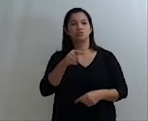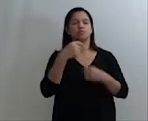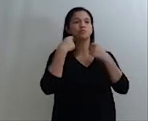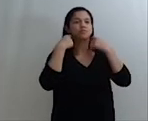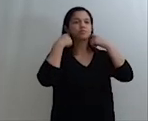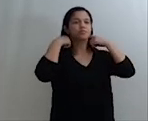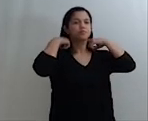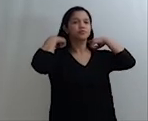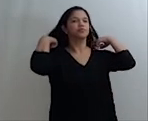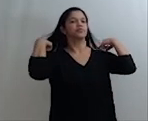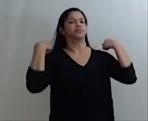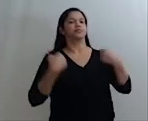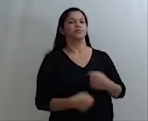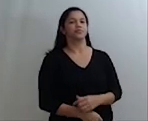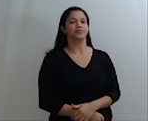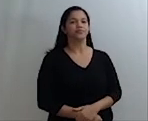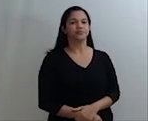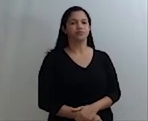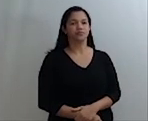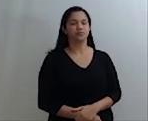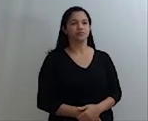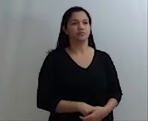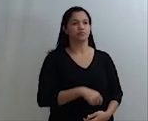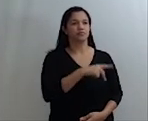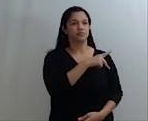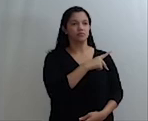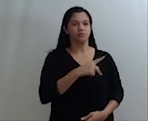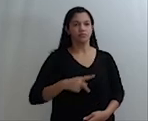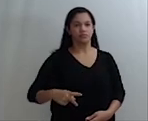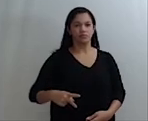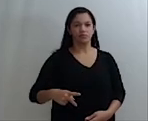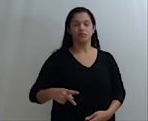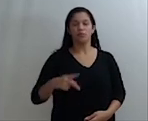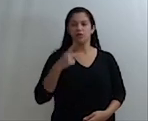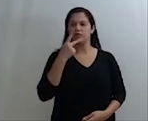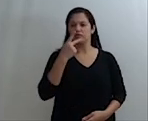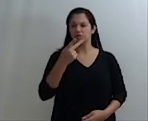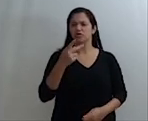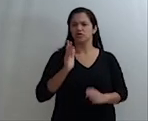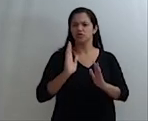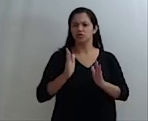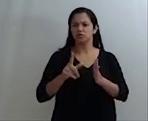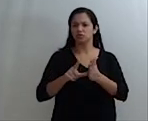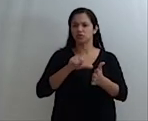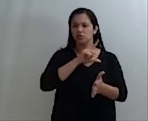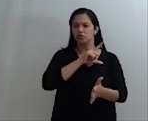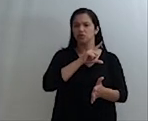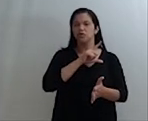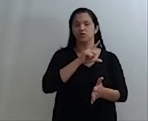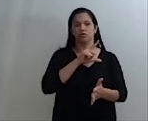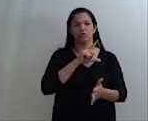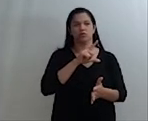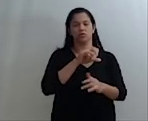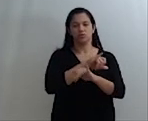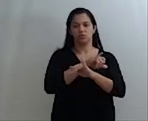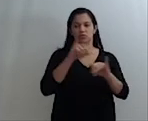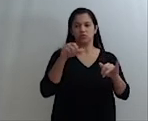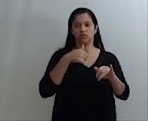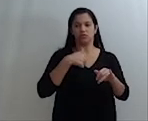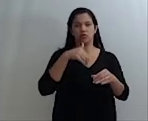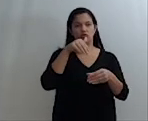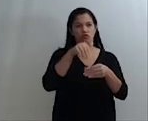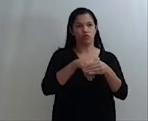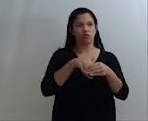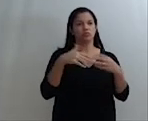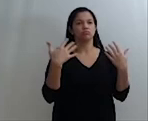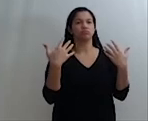som senhor presidente Eu já havia até antecipado o meu voto ou seja estou de pleno acordo gostaria de parabenizar